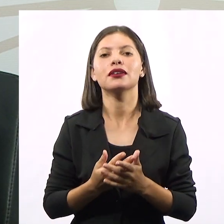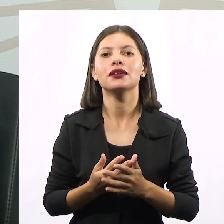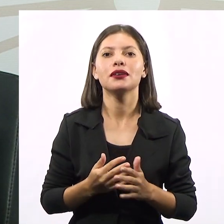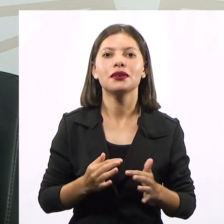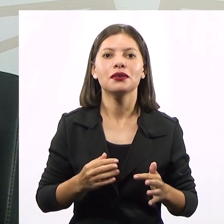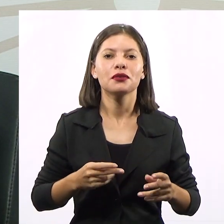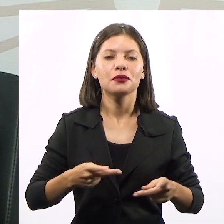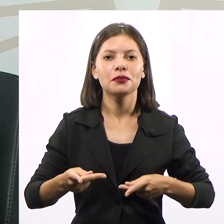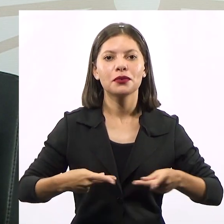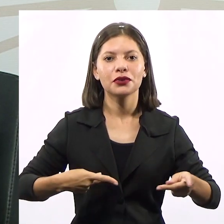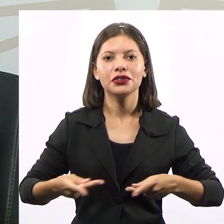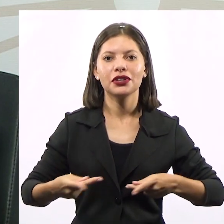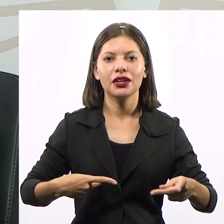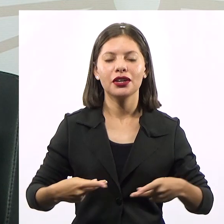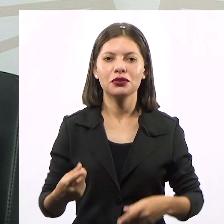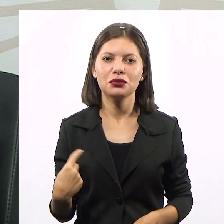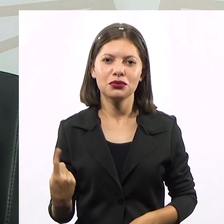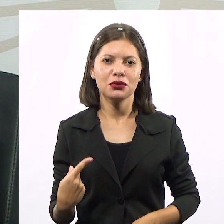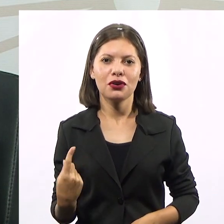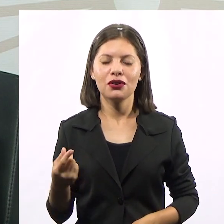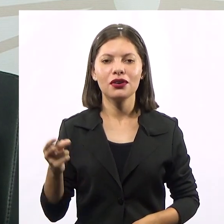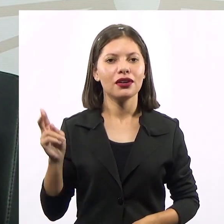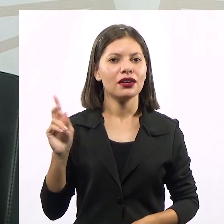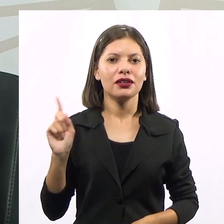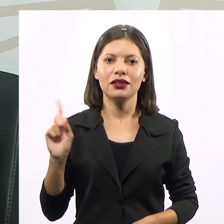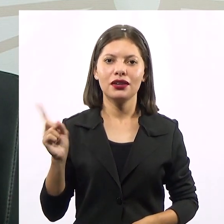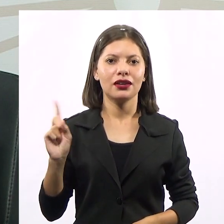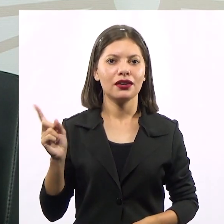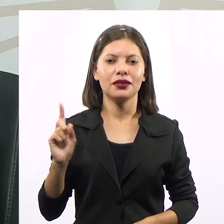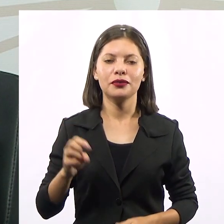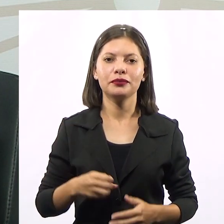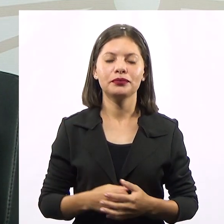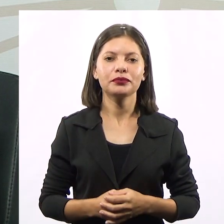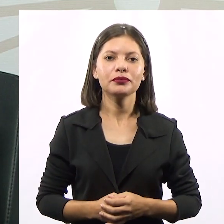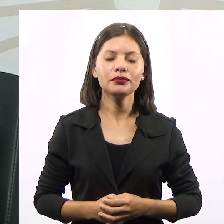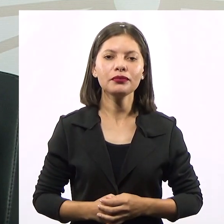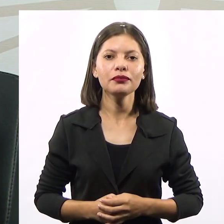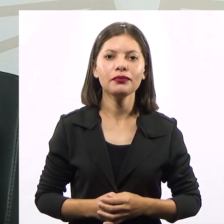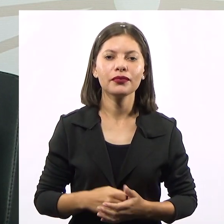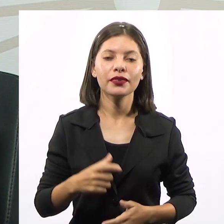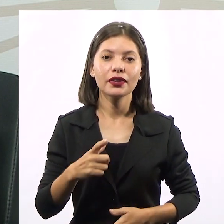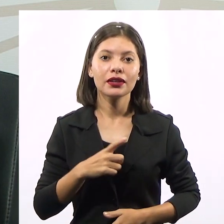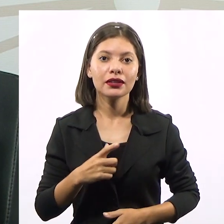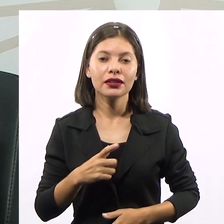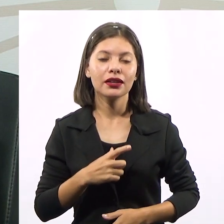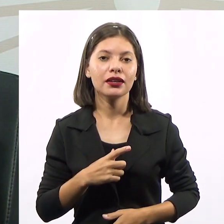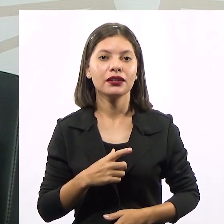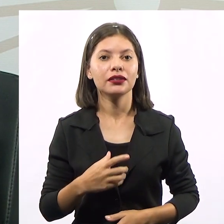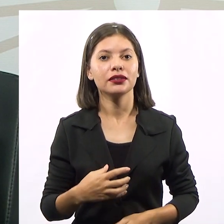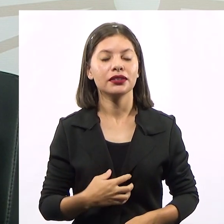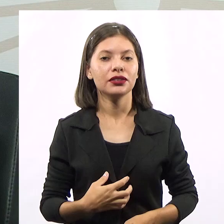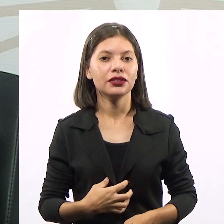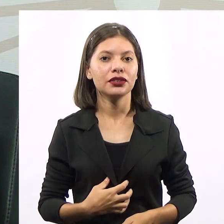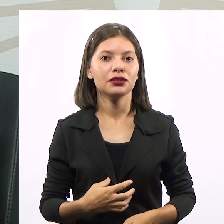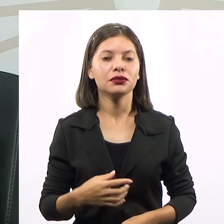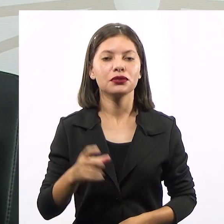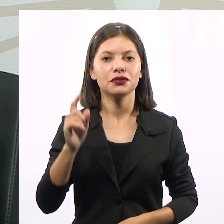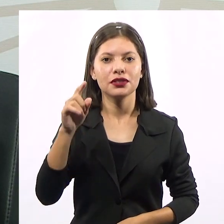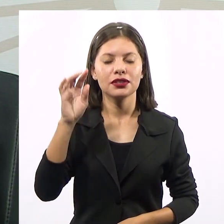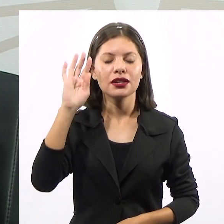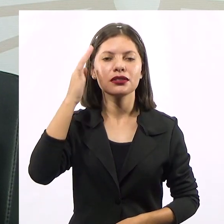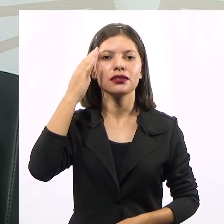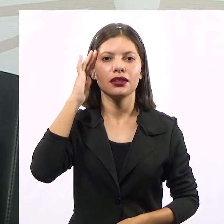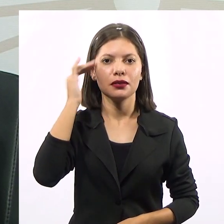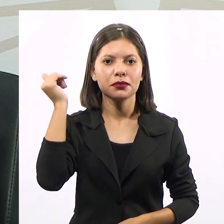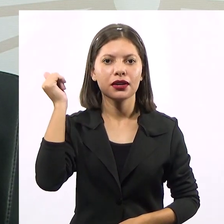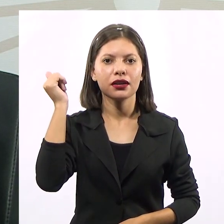um projeto que não é isolado de uma história, de memórias e que tem seus